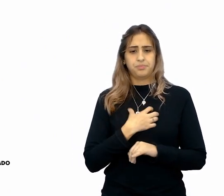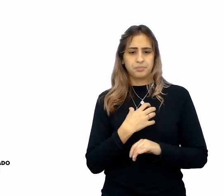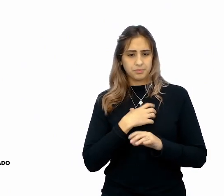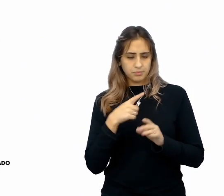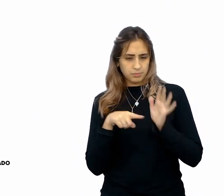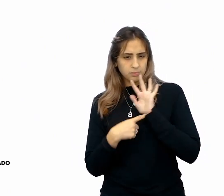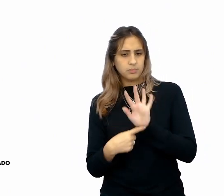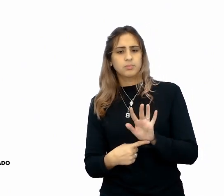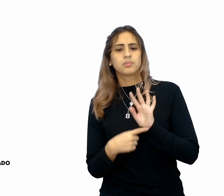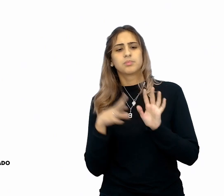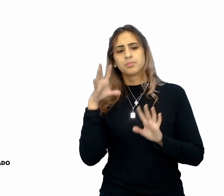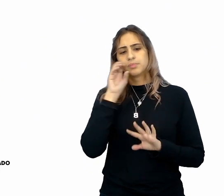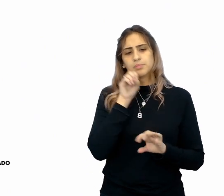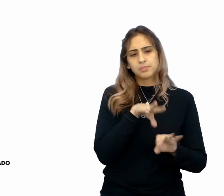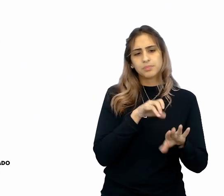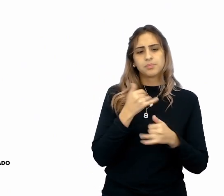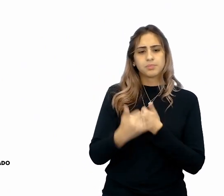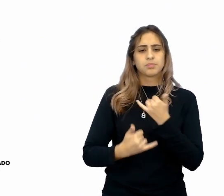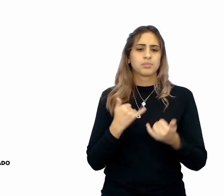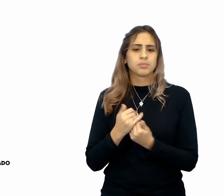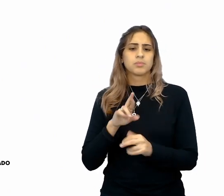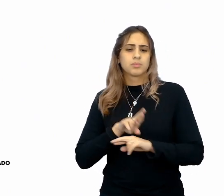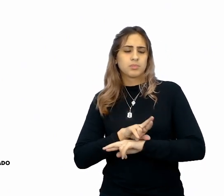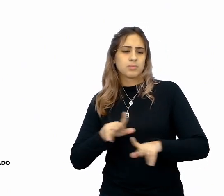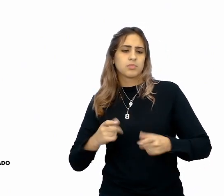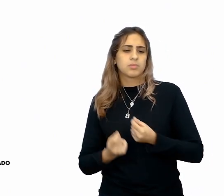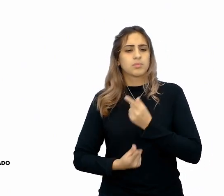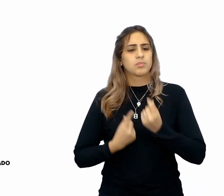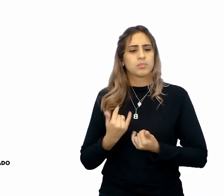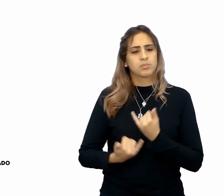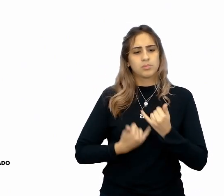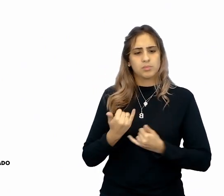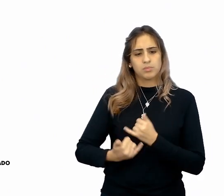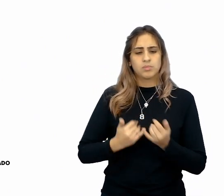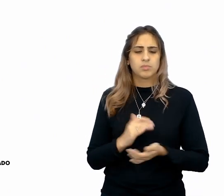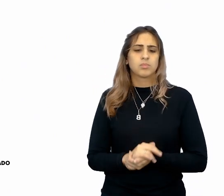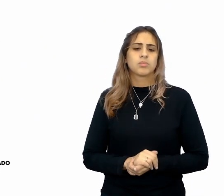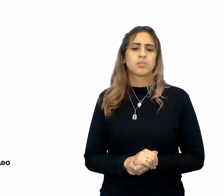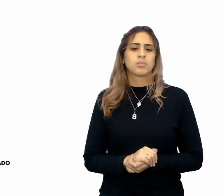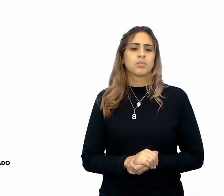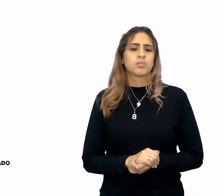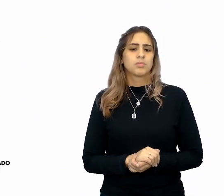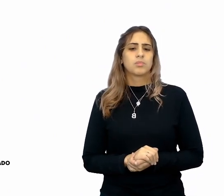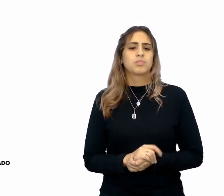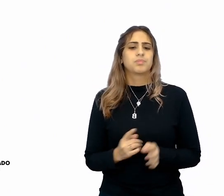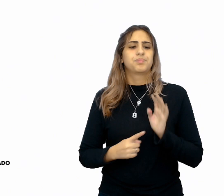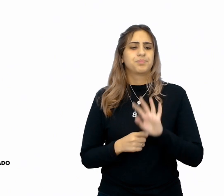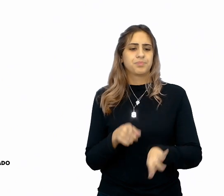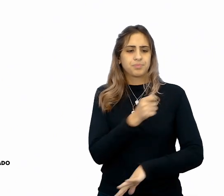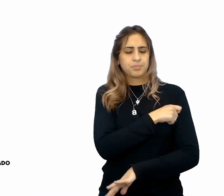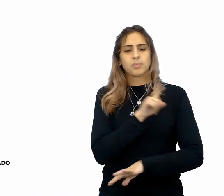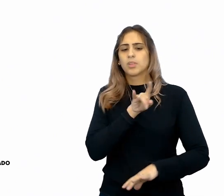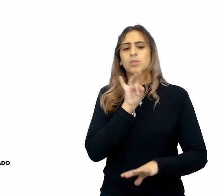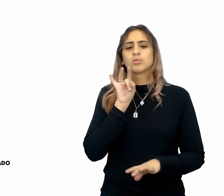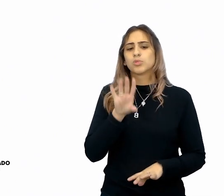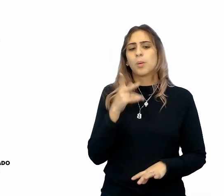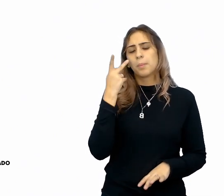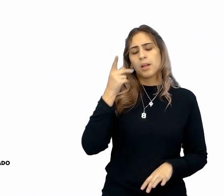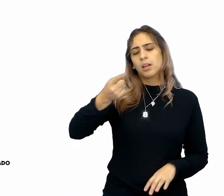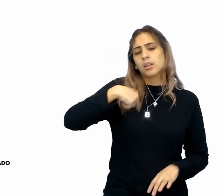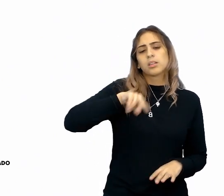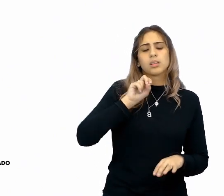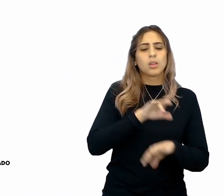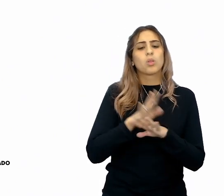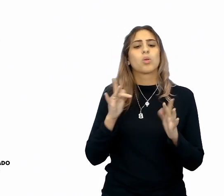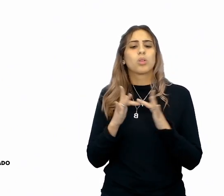que ensinam a jogar alguns jogos e exibir aos estudantes, não apenas para que eles entrem